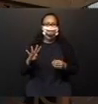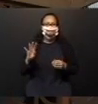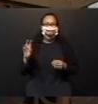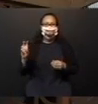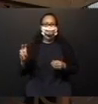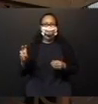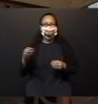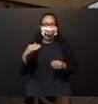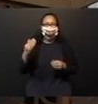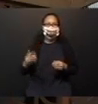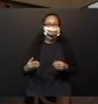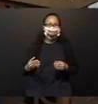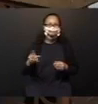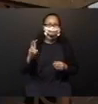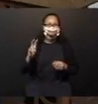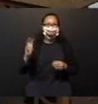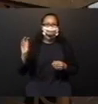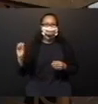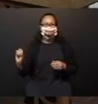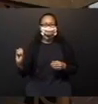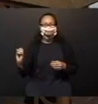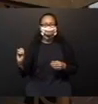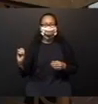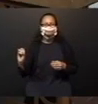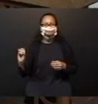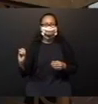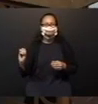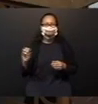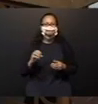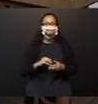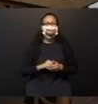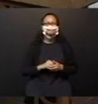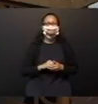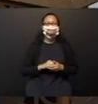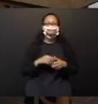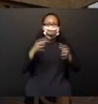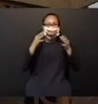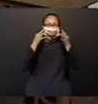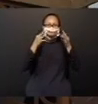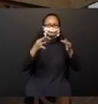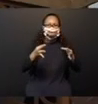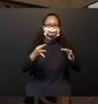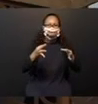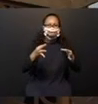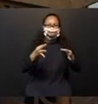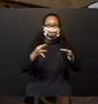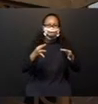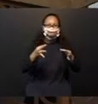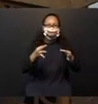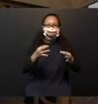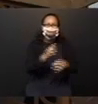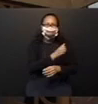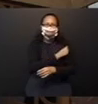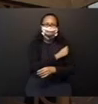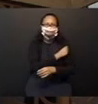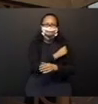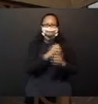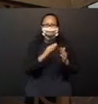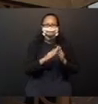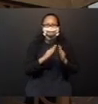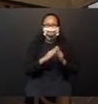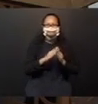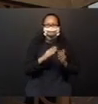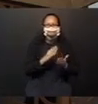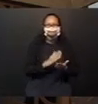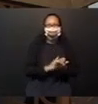46 a 50. O que eu quero que vocês prestem atenção? Toda vez que falo aluno em casa, que tá, pausar o